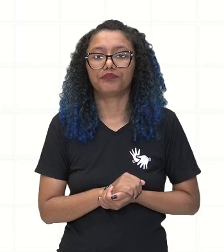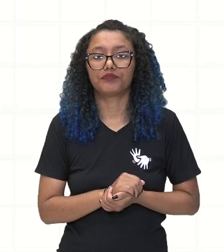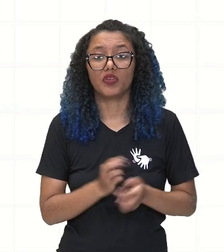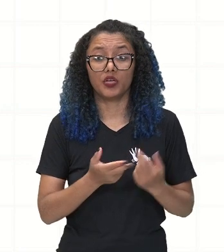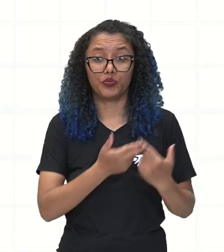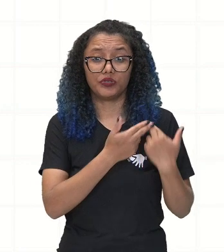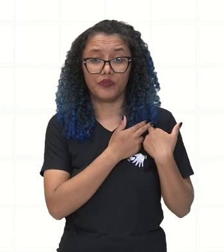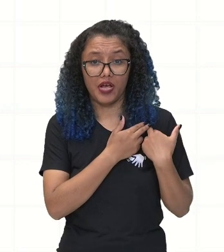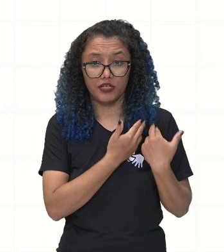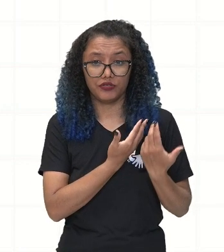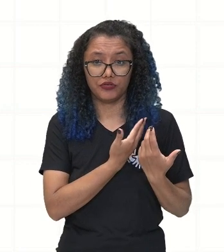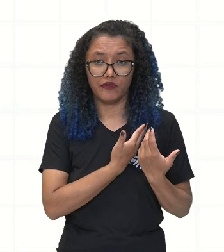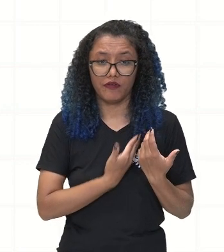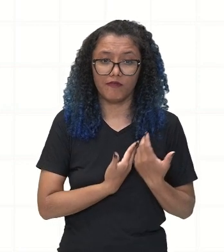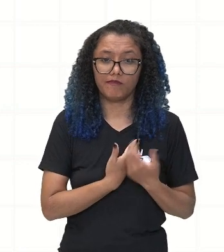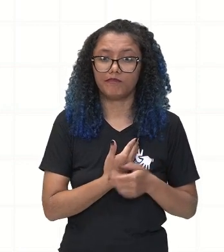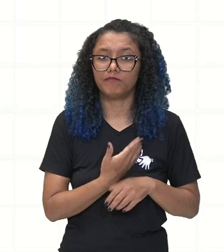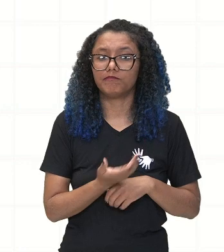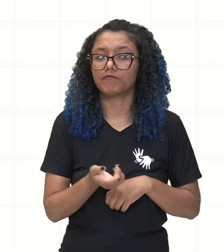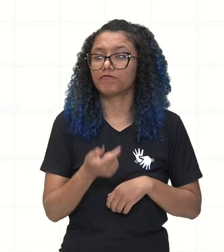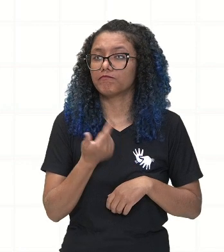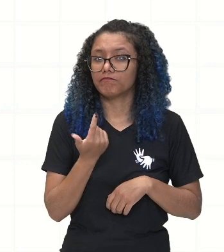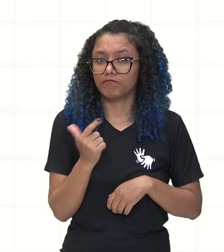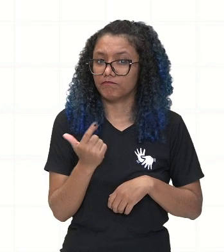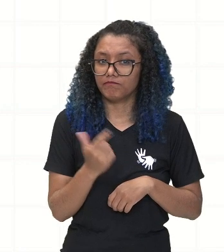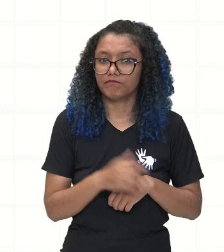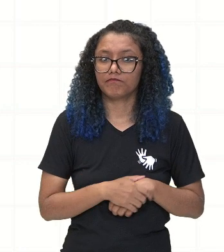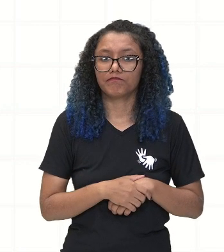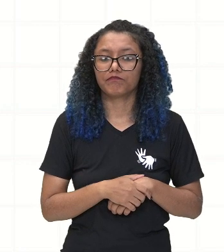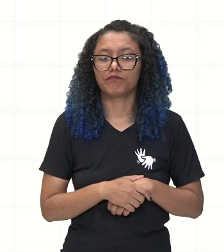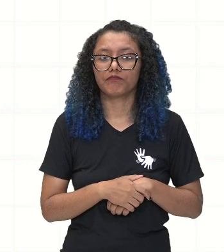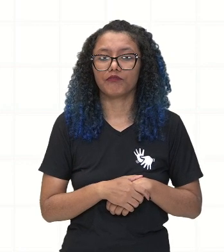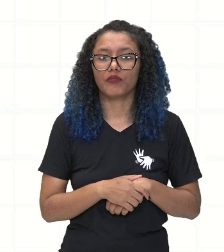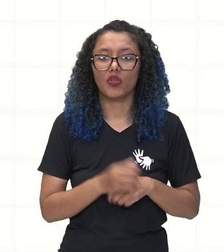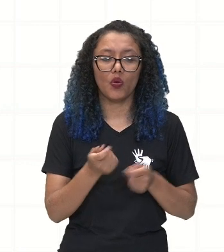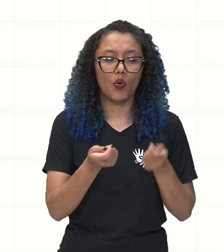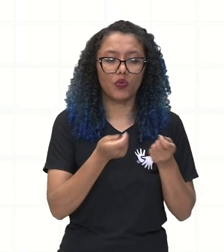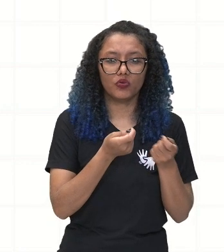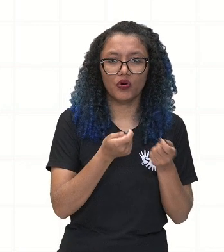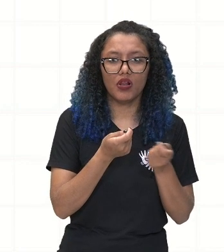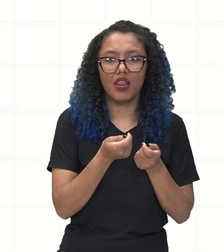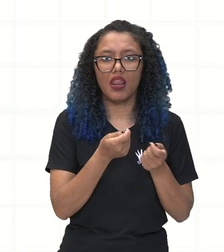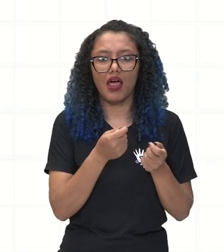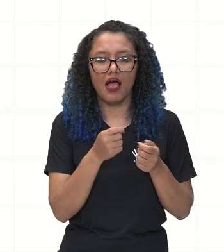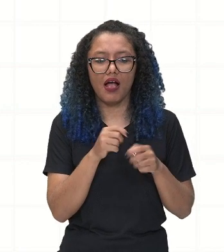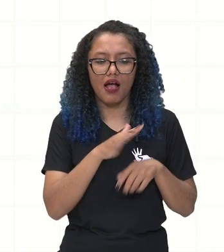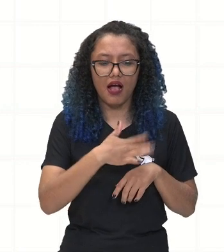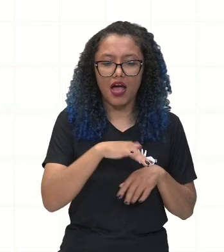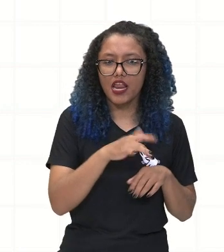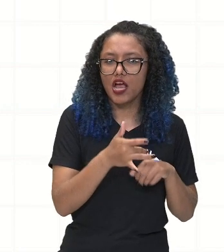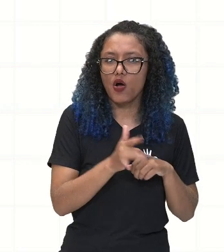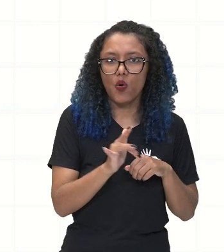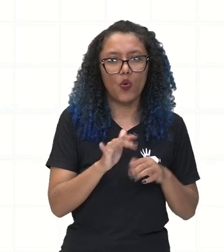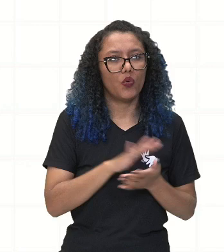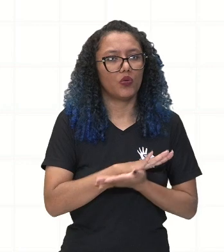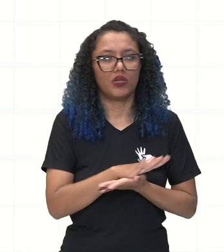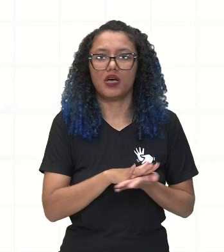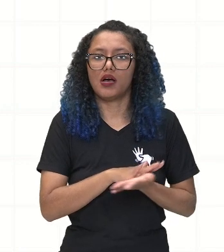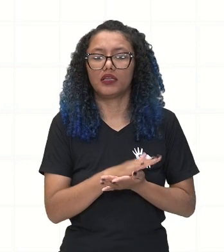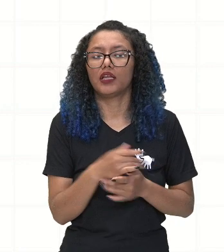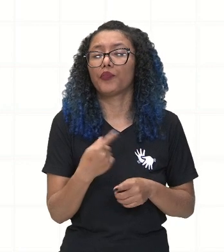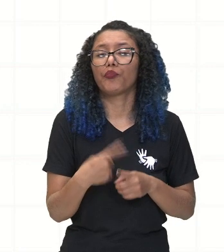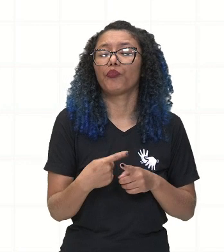destaque, fazer parte dos governos coloniais, nem comandar a exploração do ouro, porque quem fazia